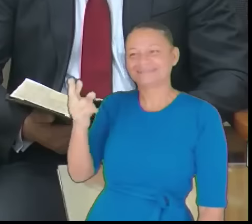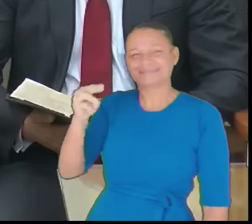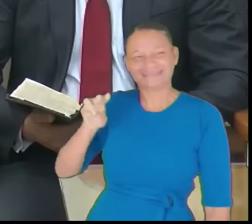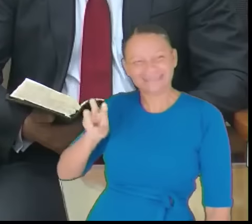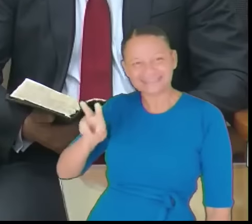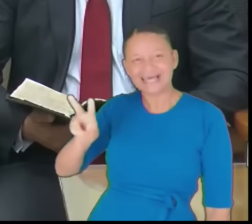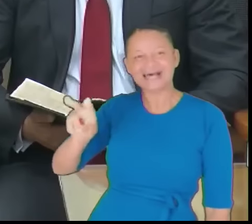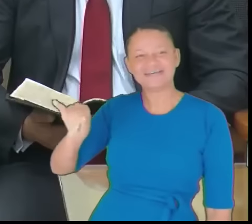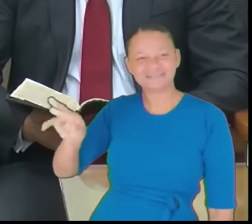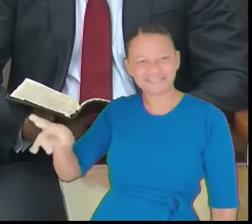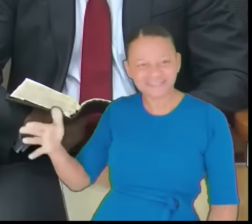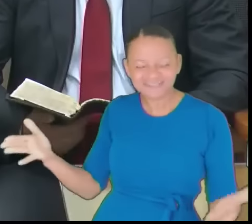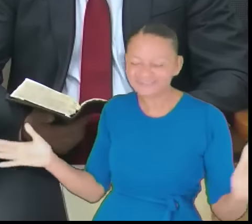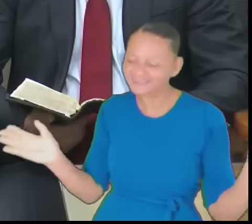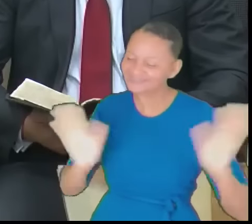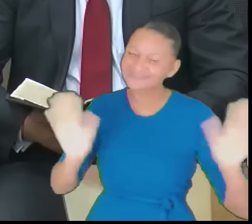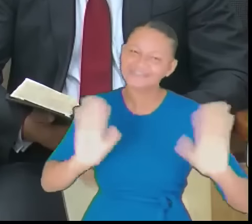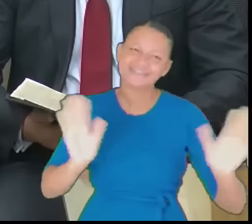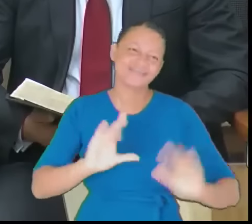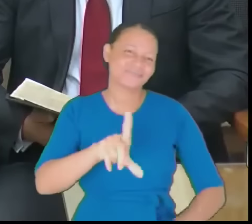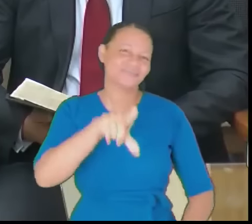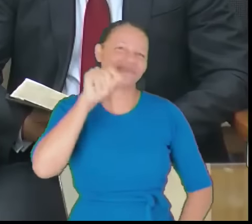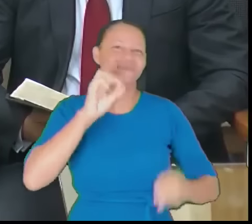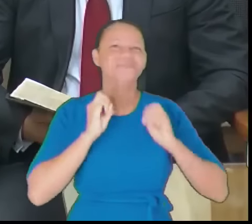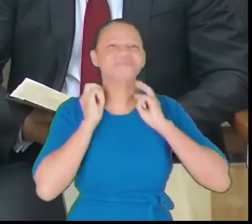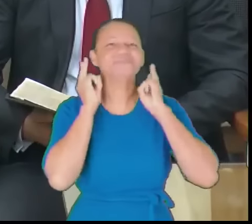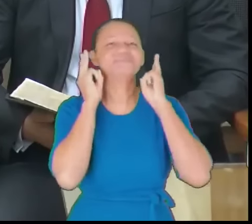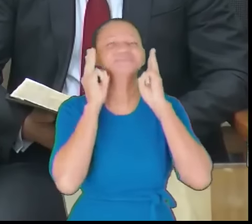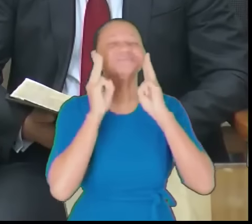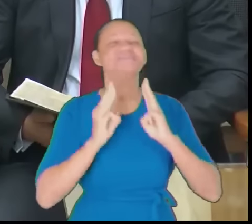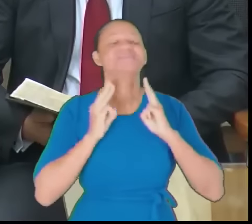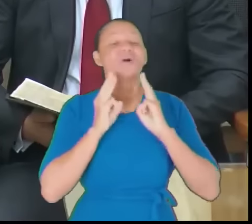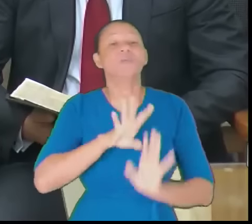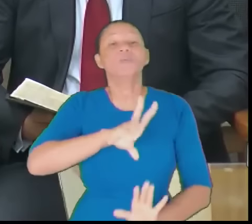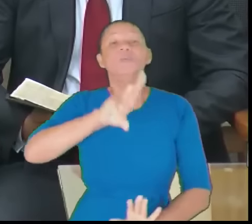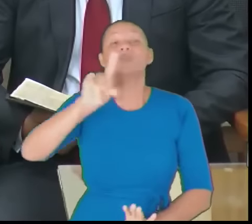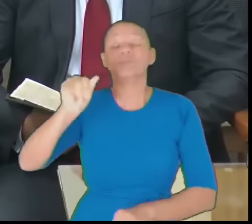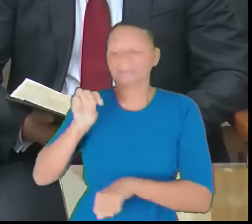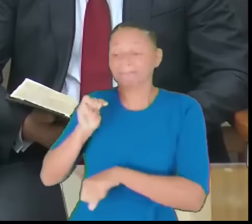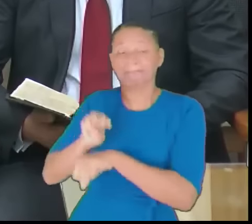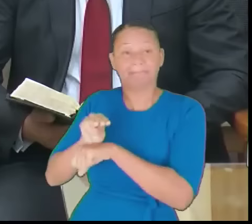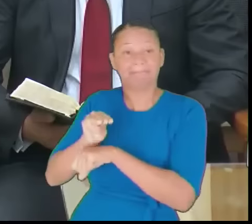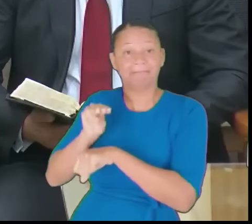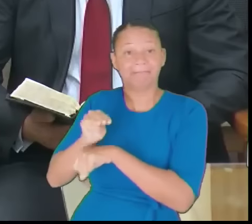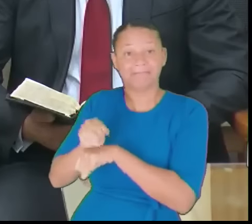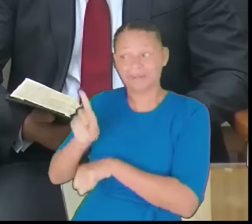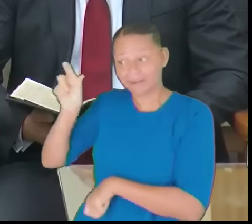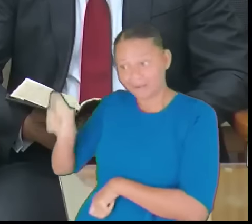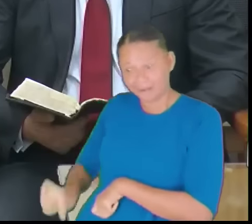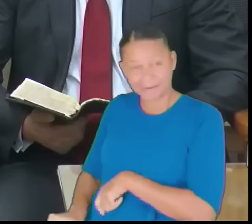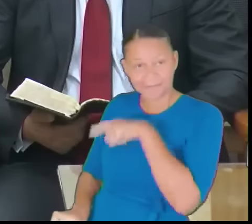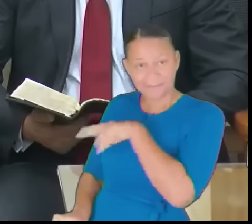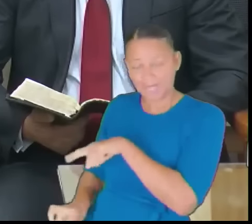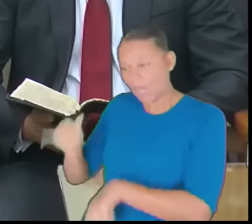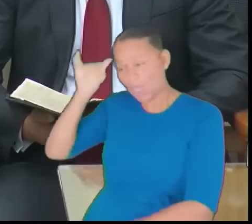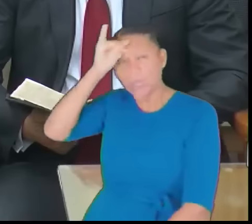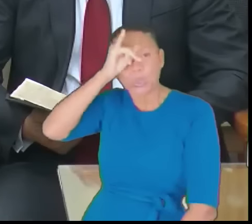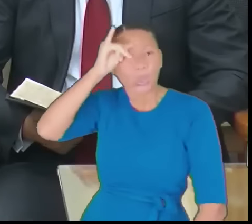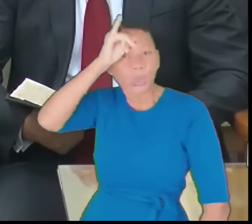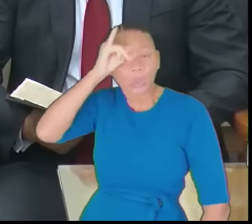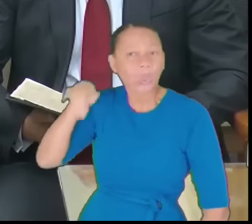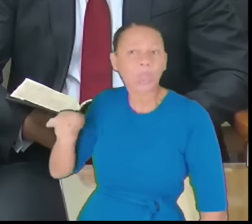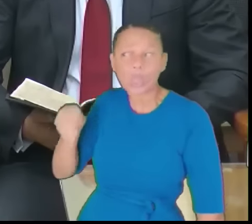Deixo não. Eu prefiro Moisés. Quando foi um dia, Miriam se meteu a idiota e